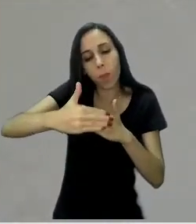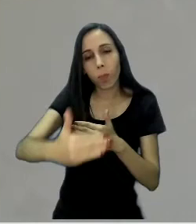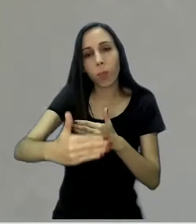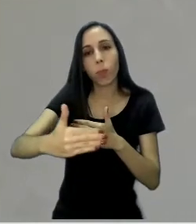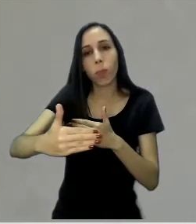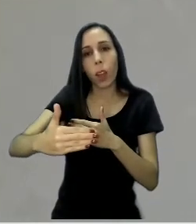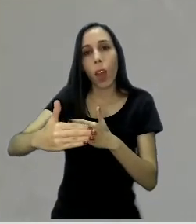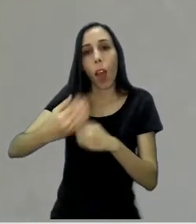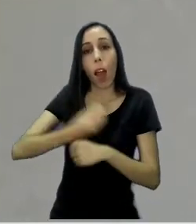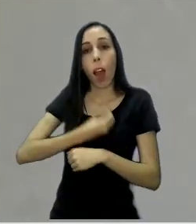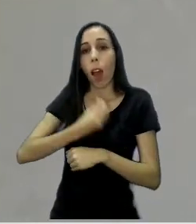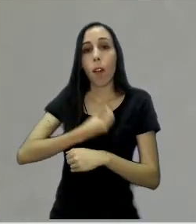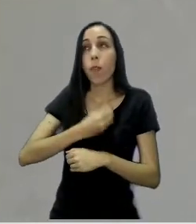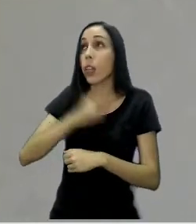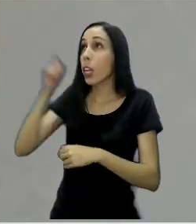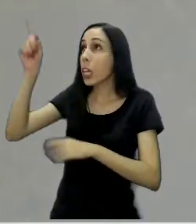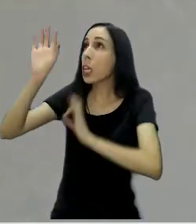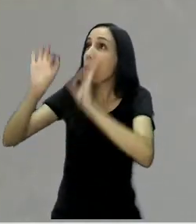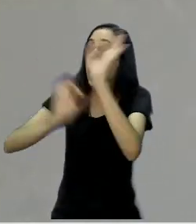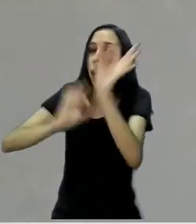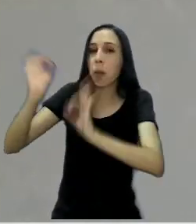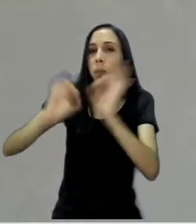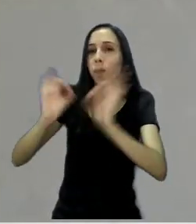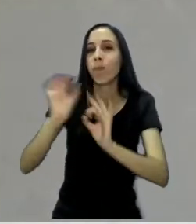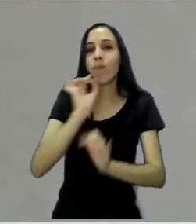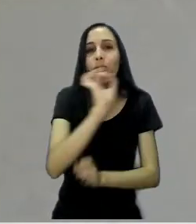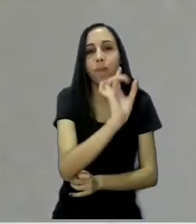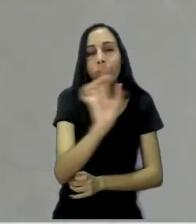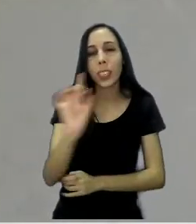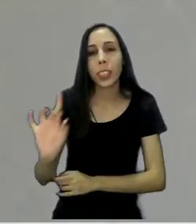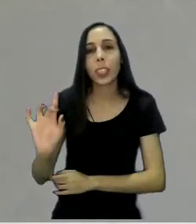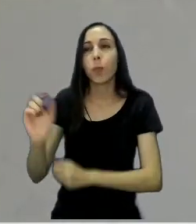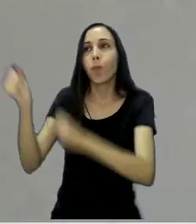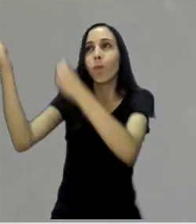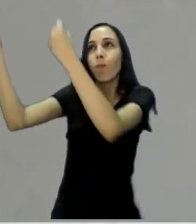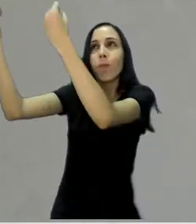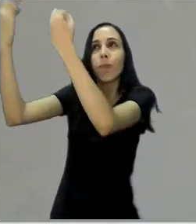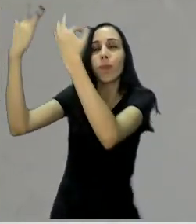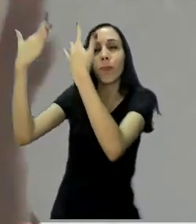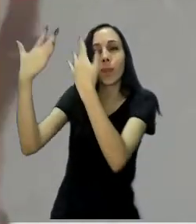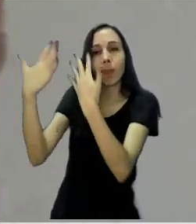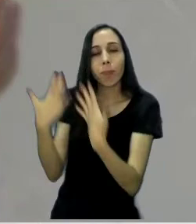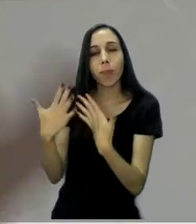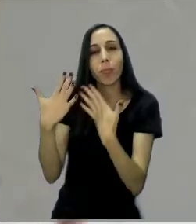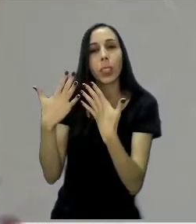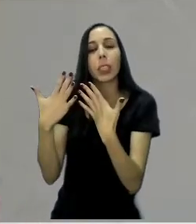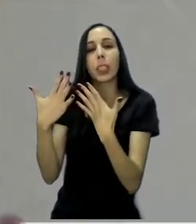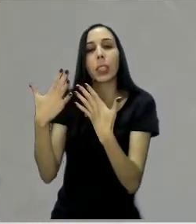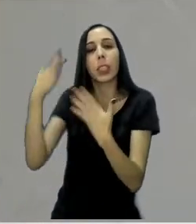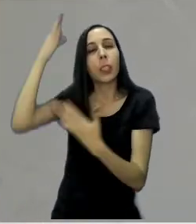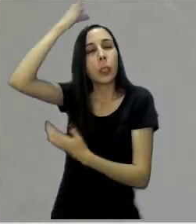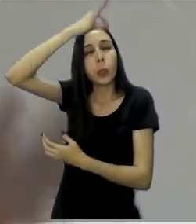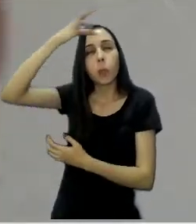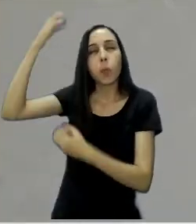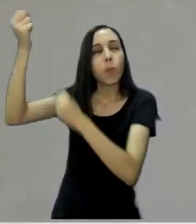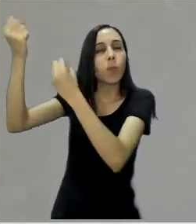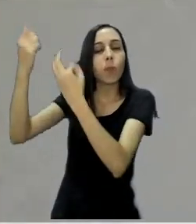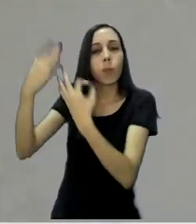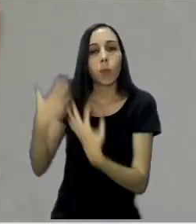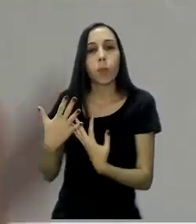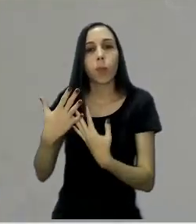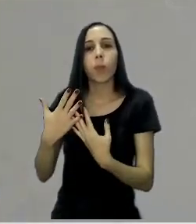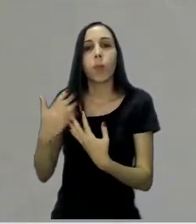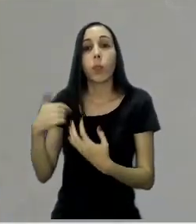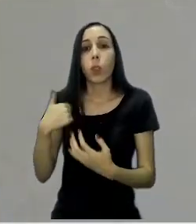a partir de hoje a vida que Deus preparou para nós, cheios da luz que é Jesus, cheios